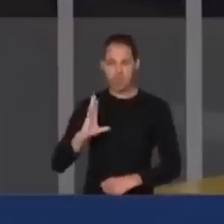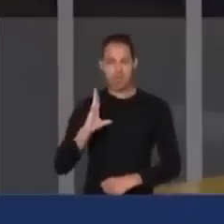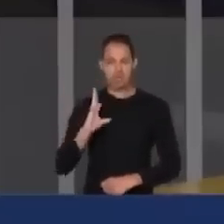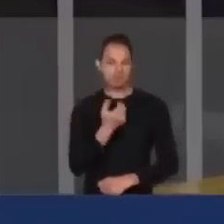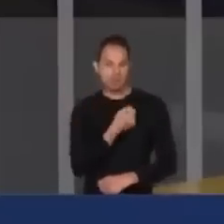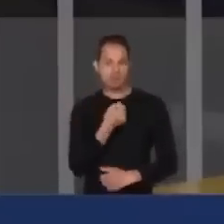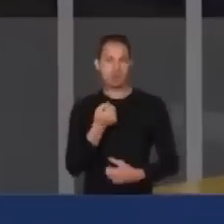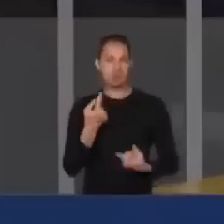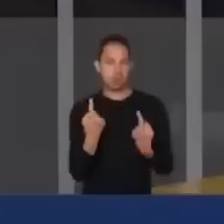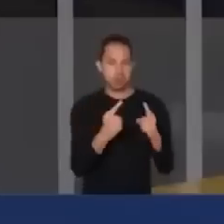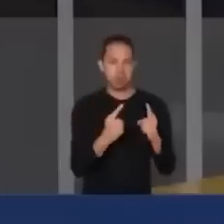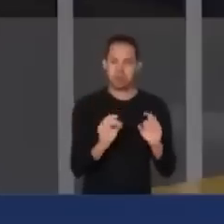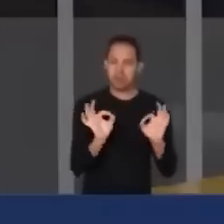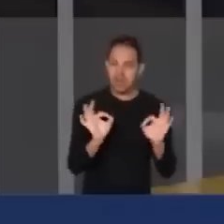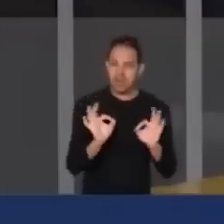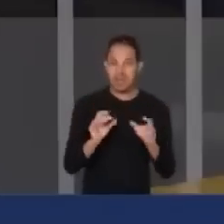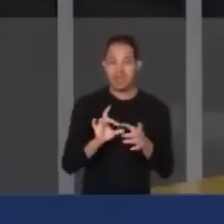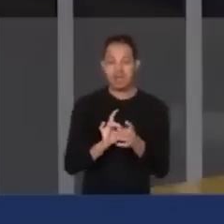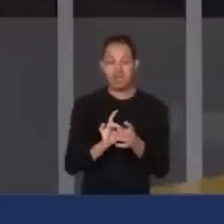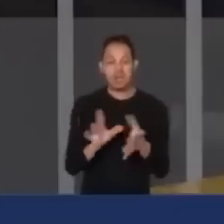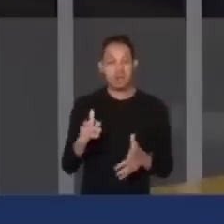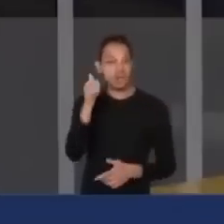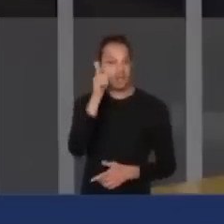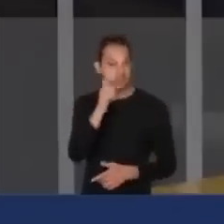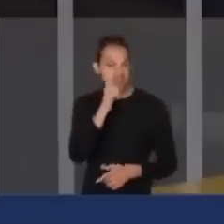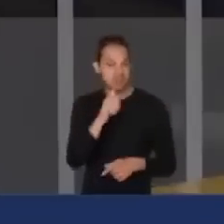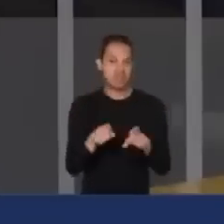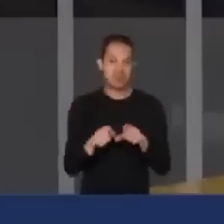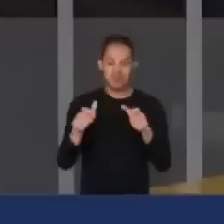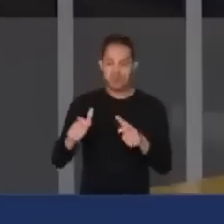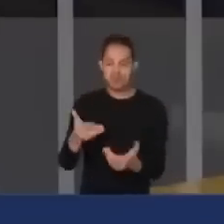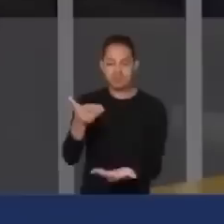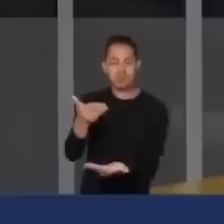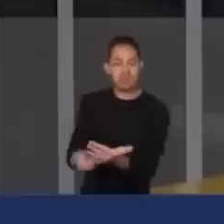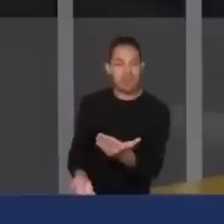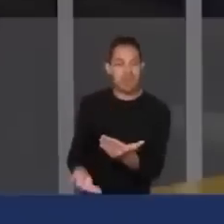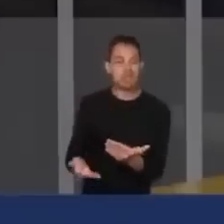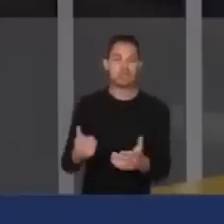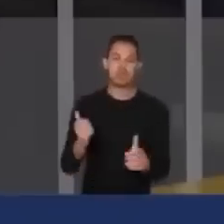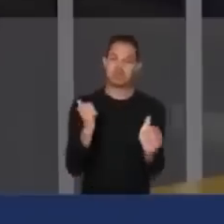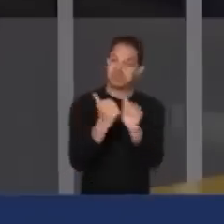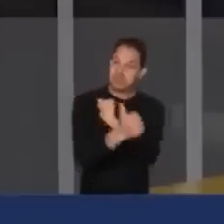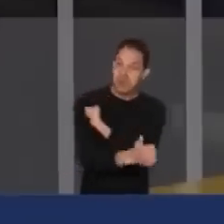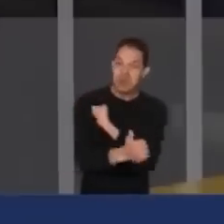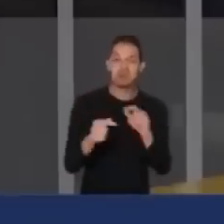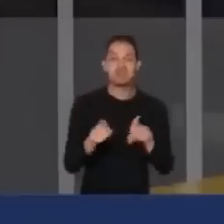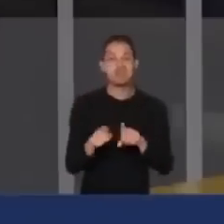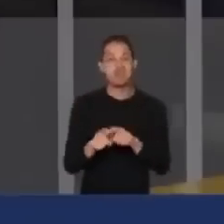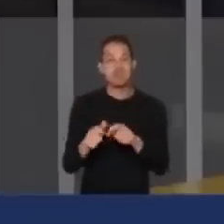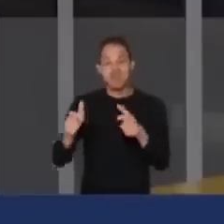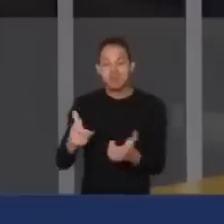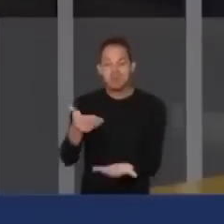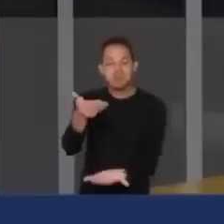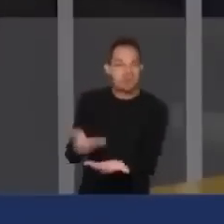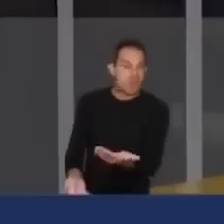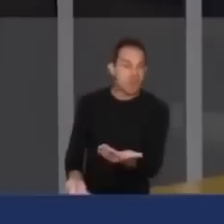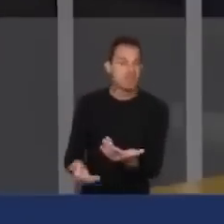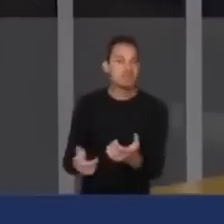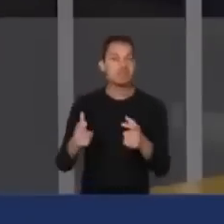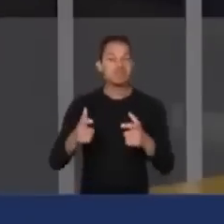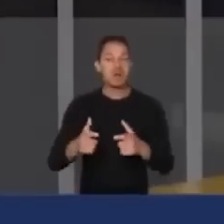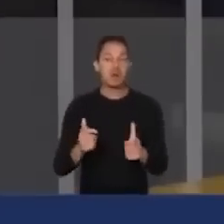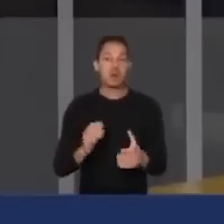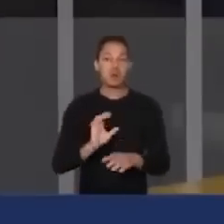transfóbico. Liberdade das mulheres, por exemplo, que estão perdendo o seu espaço nos esportes, estão perdendo o seu espaço até